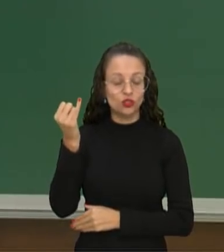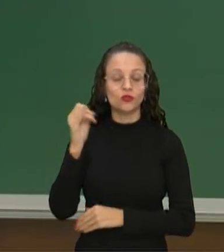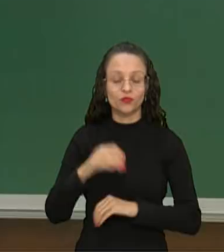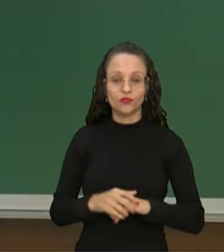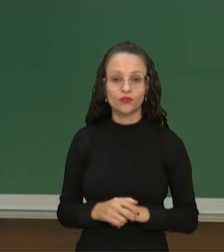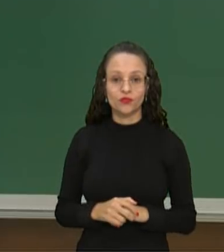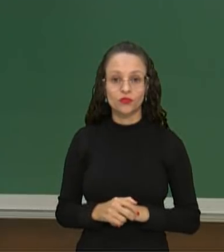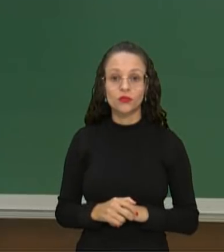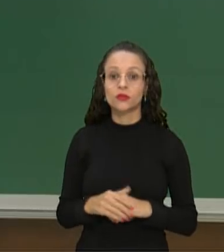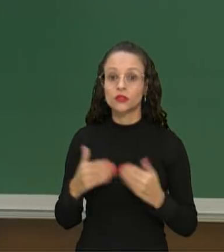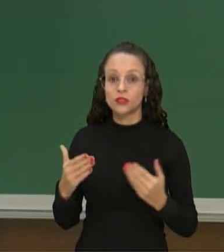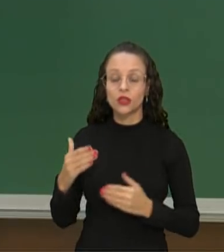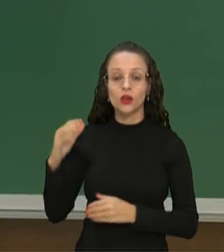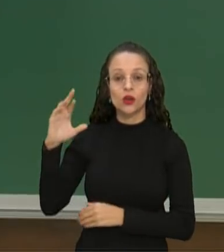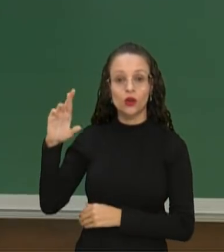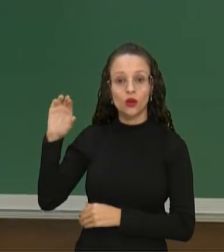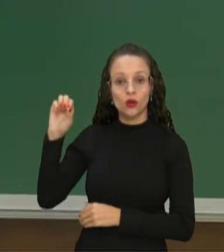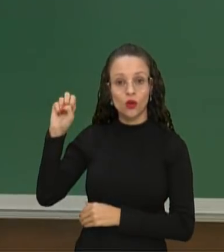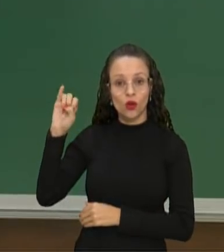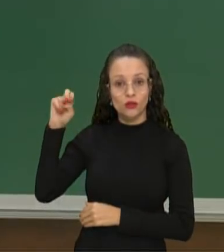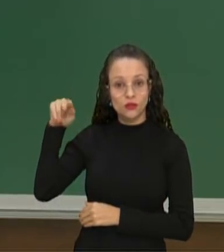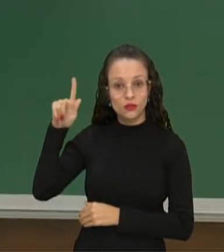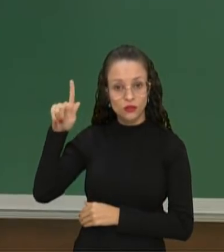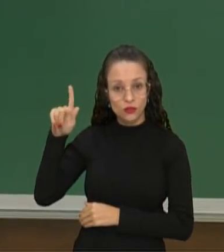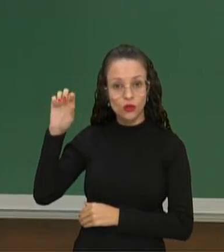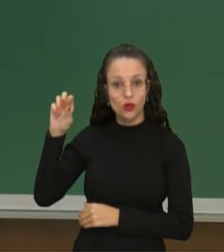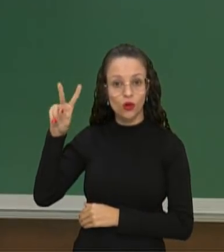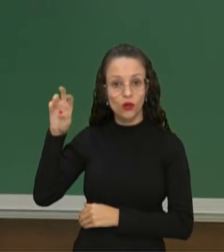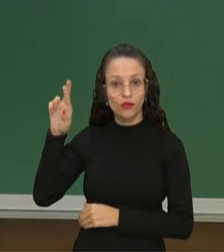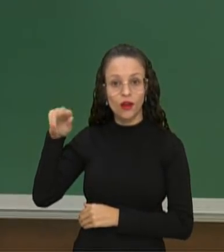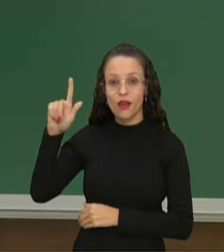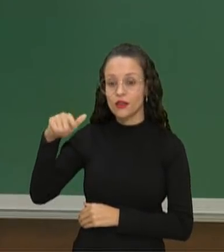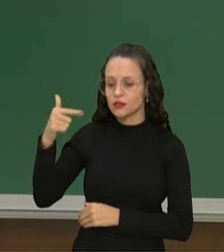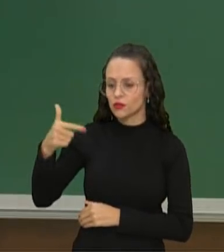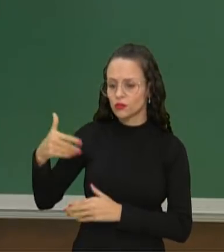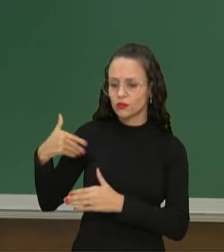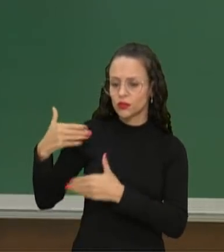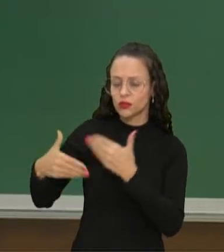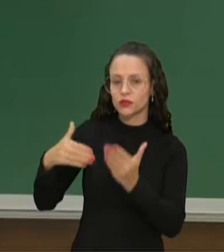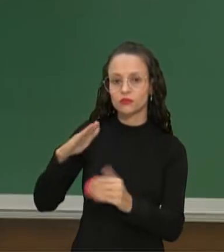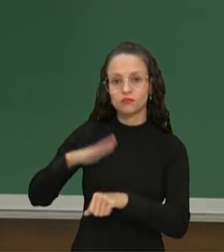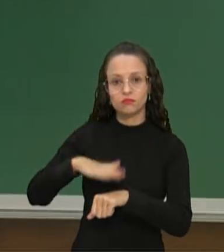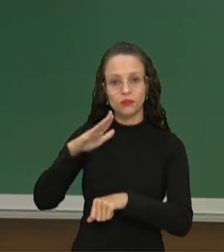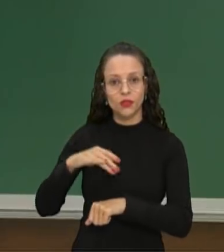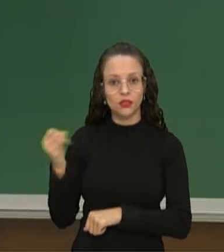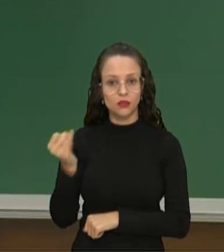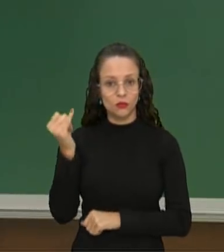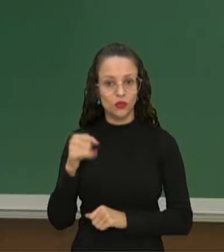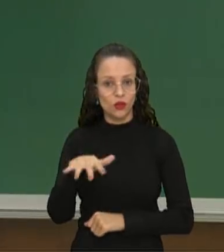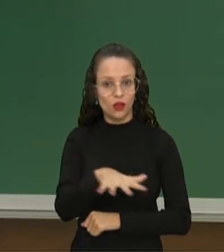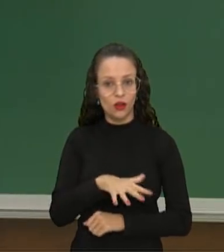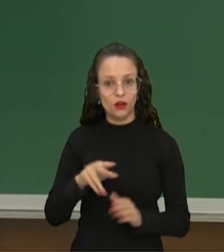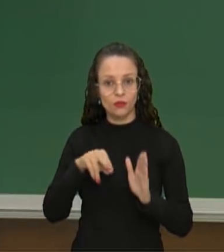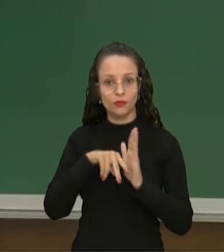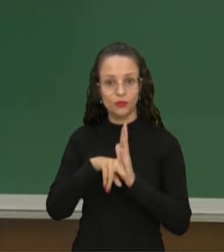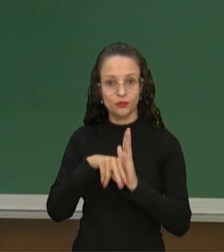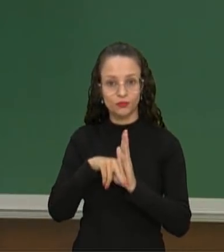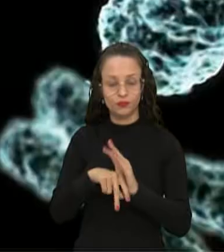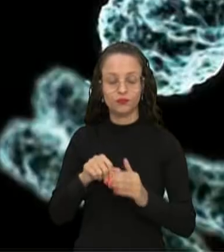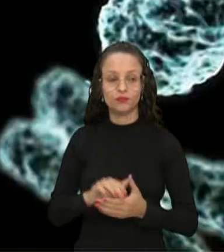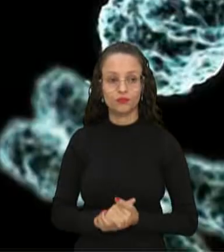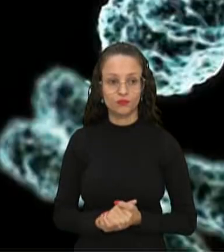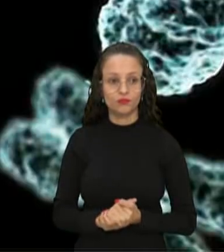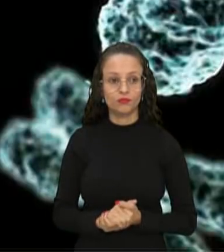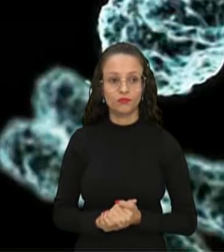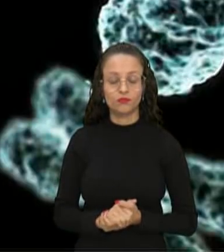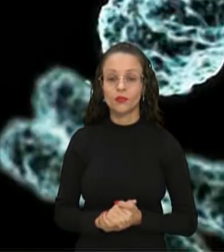falando errado aqui. Ó. Então, crossing over é o segundo processo mais importante para a biologia, né? Considerado aí. O nome da aula de hoje, gente,